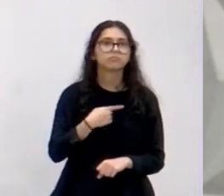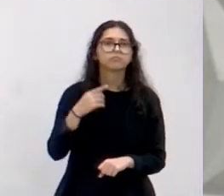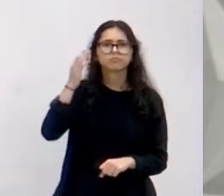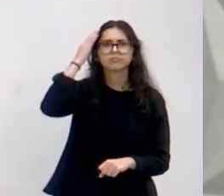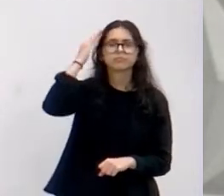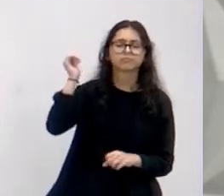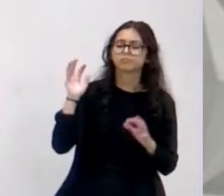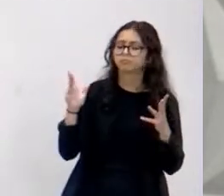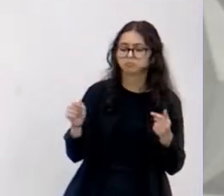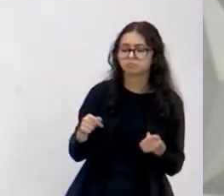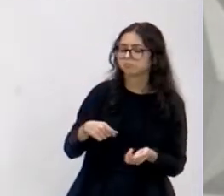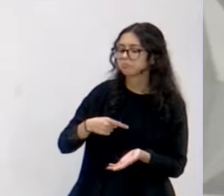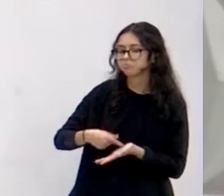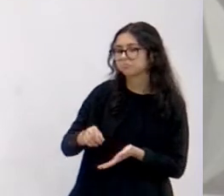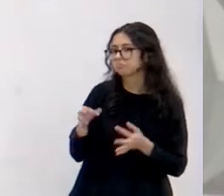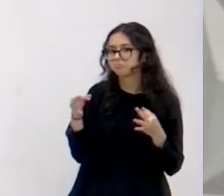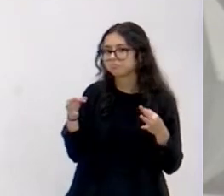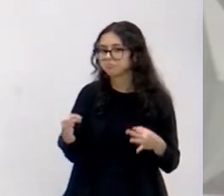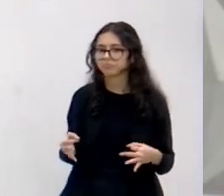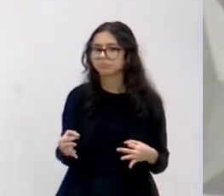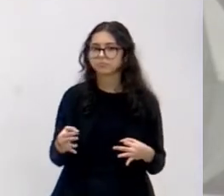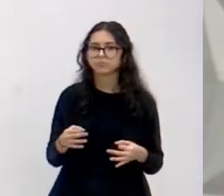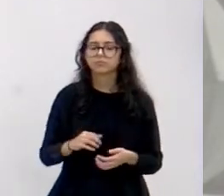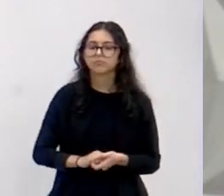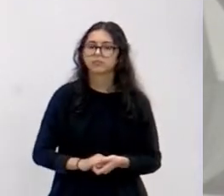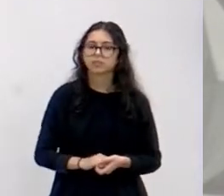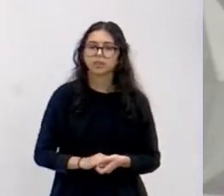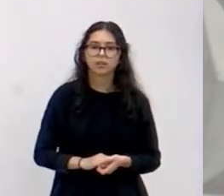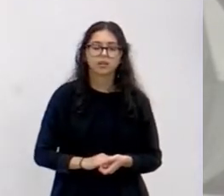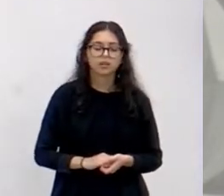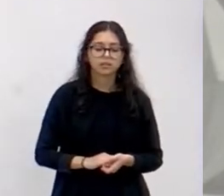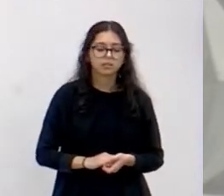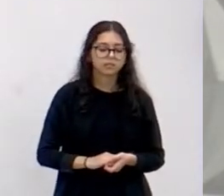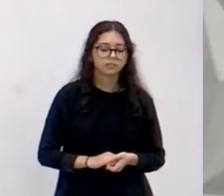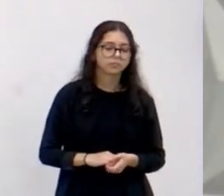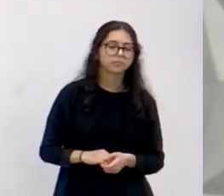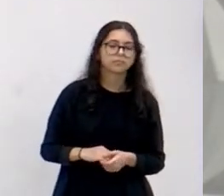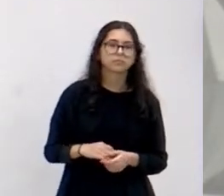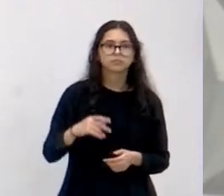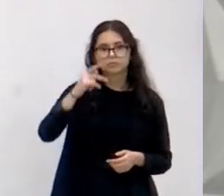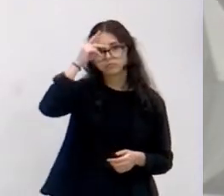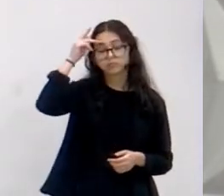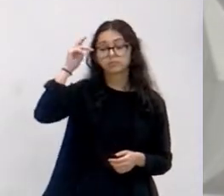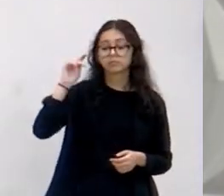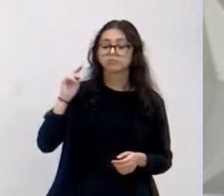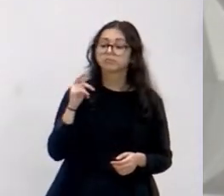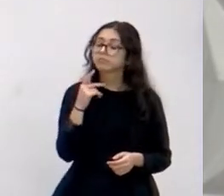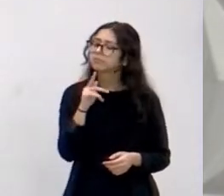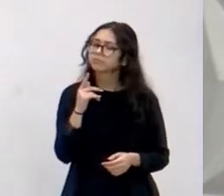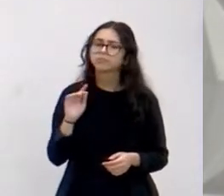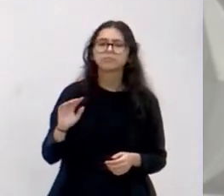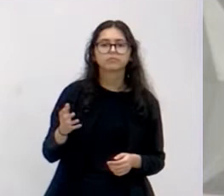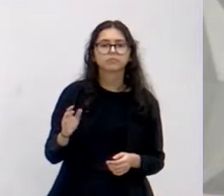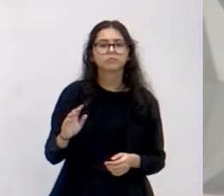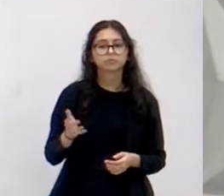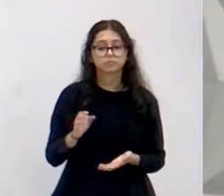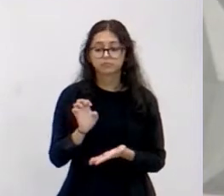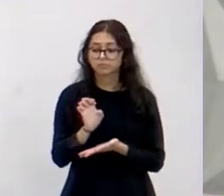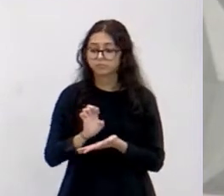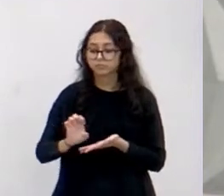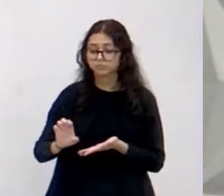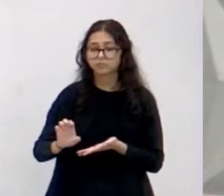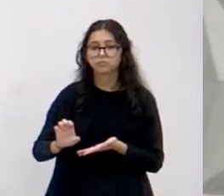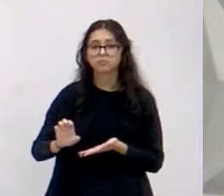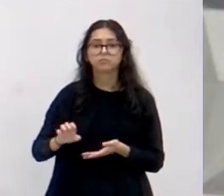guarda há quem sugira que depois de ter acontecido tudo o que aconteceu naquele Monte é provável que eles têm